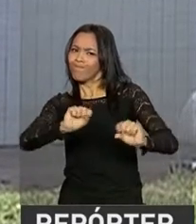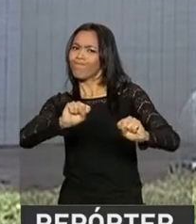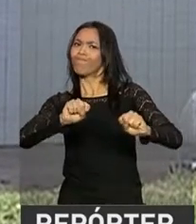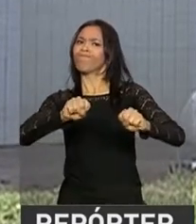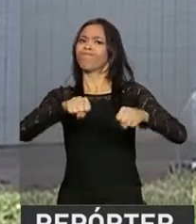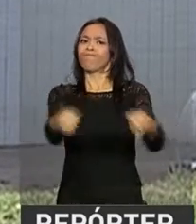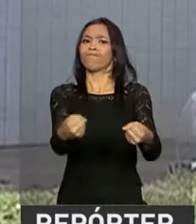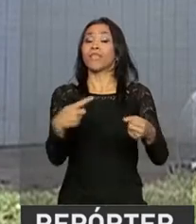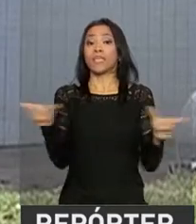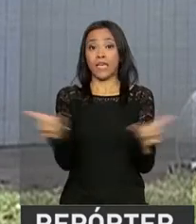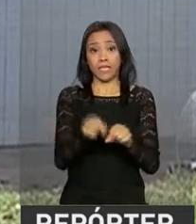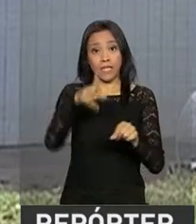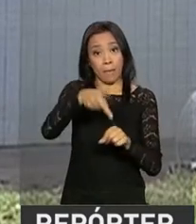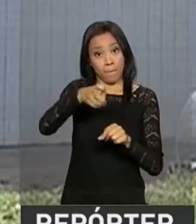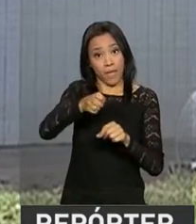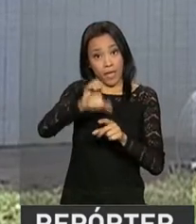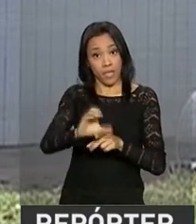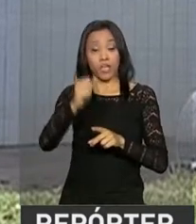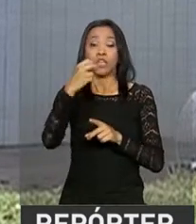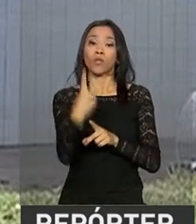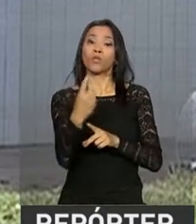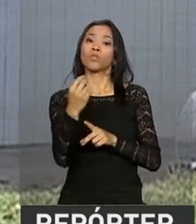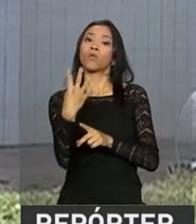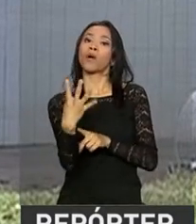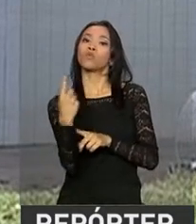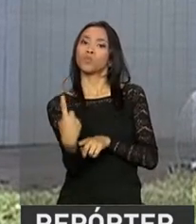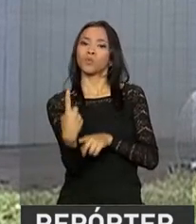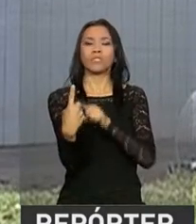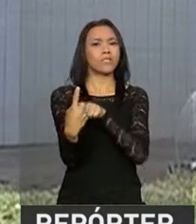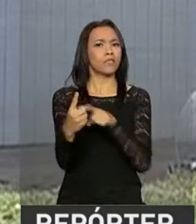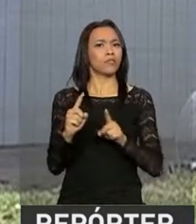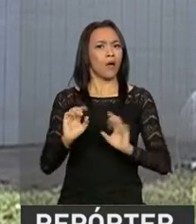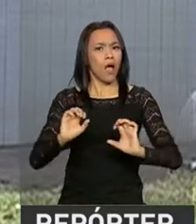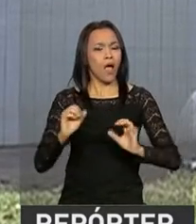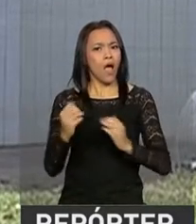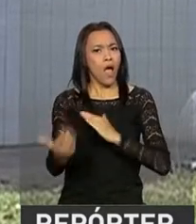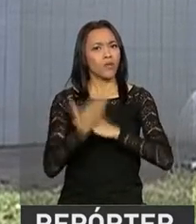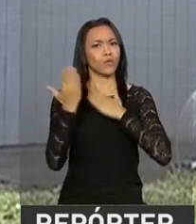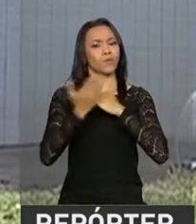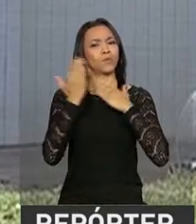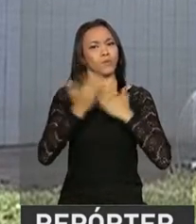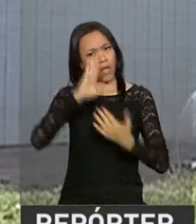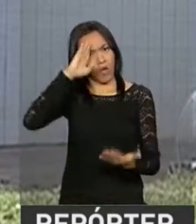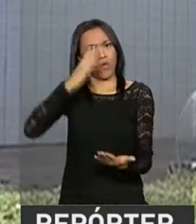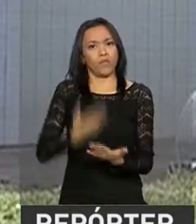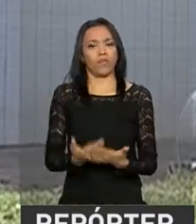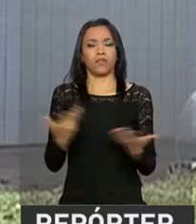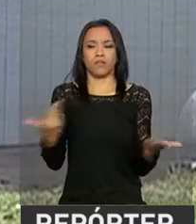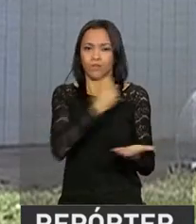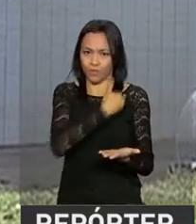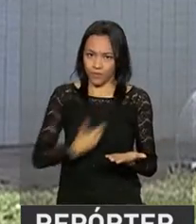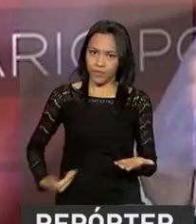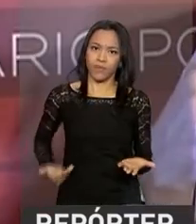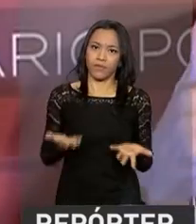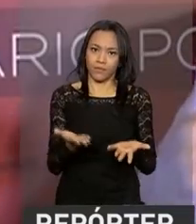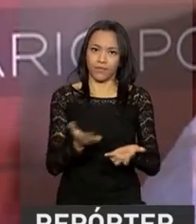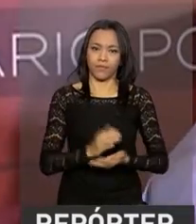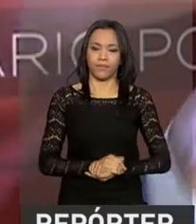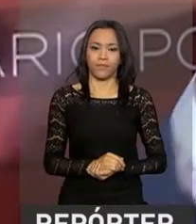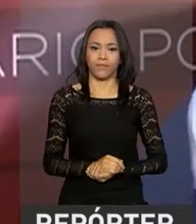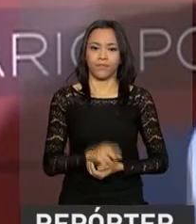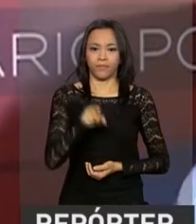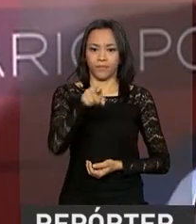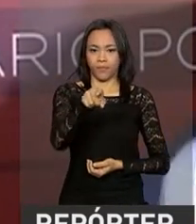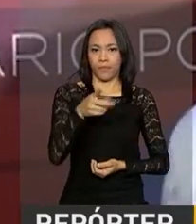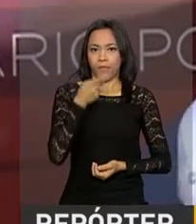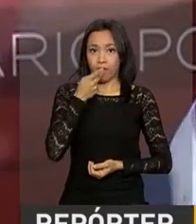da PEC 241 no Congresso favorece a confiança no atual governo. O